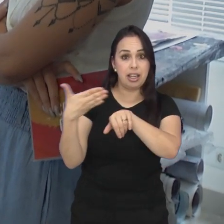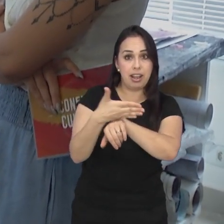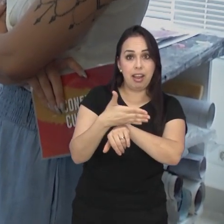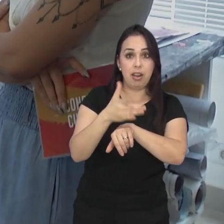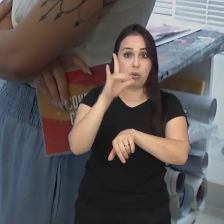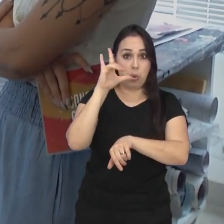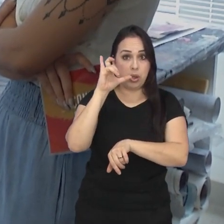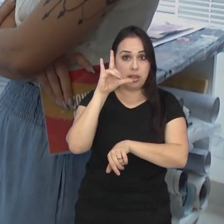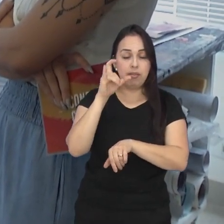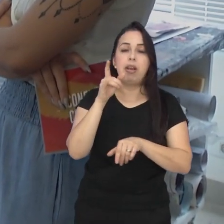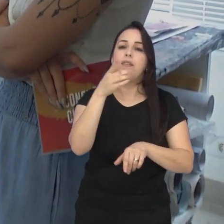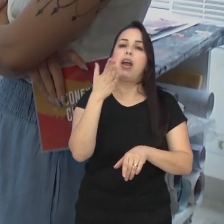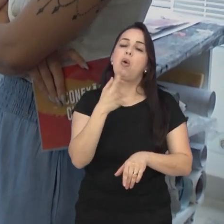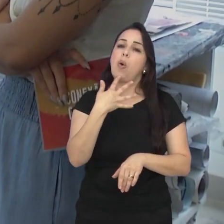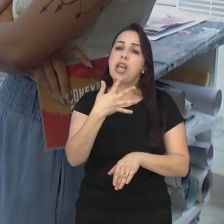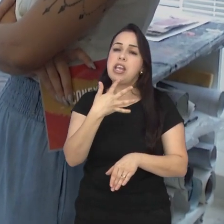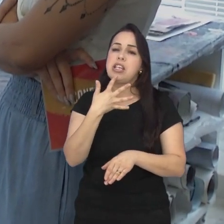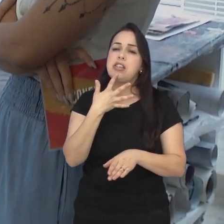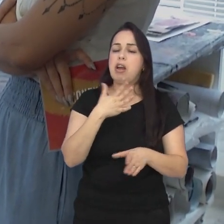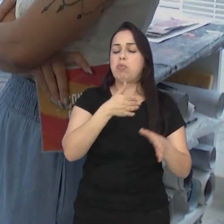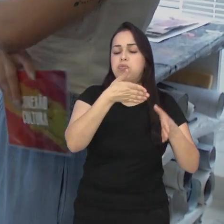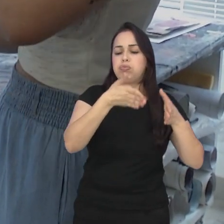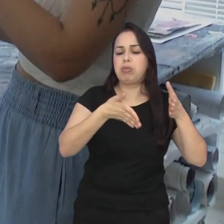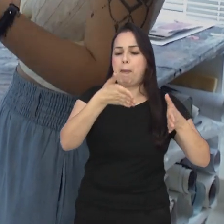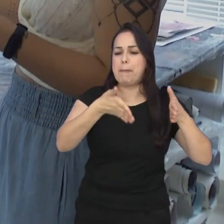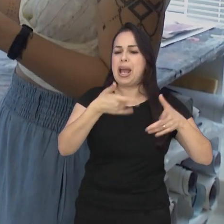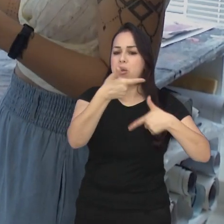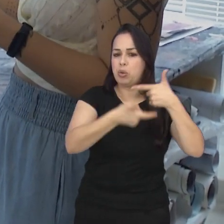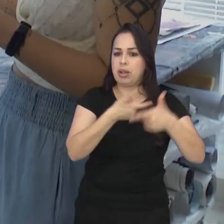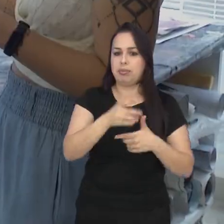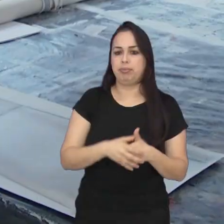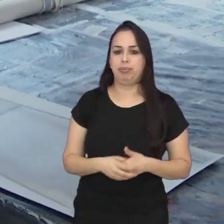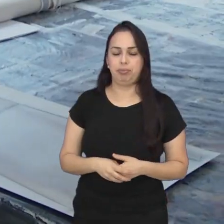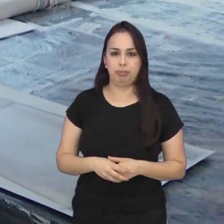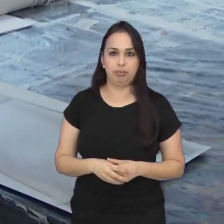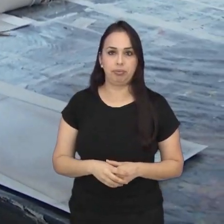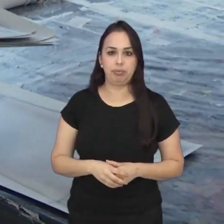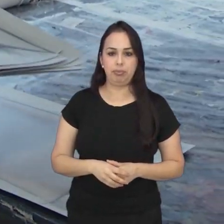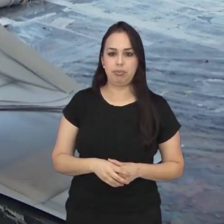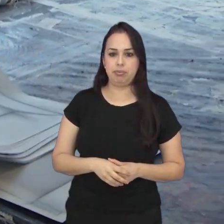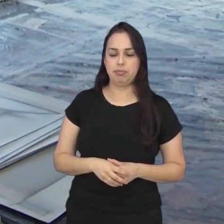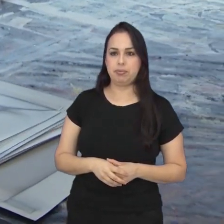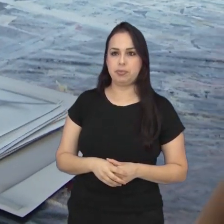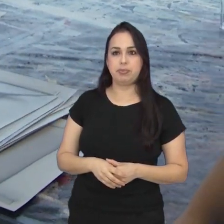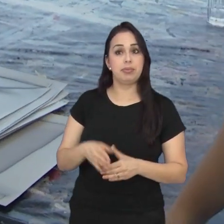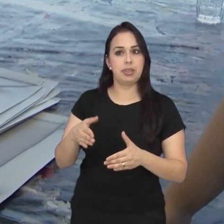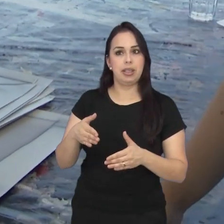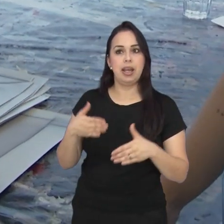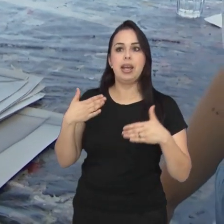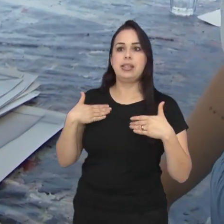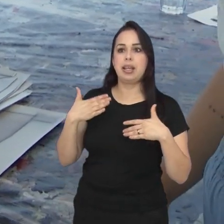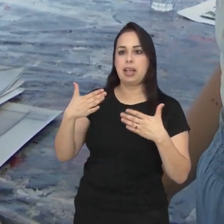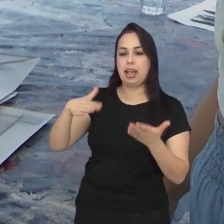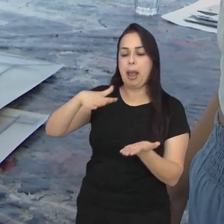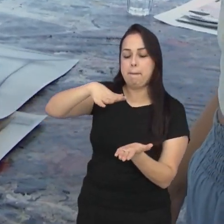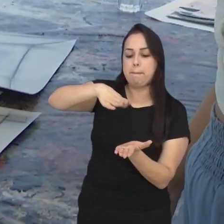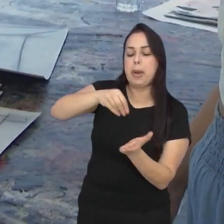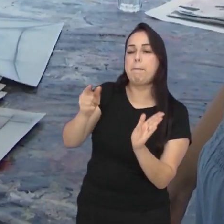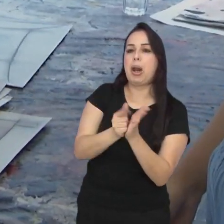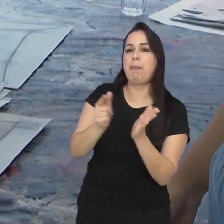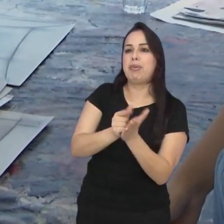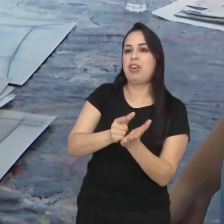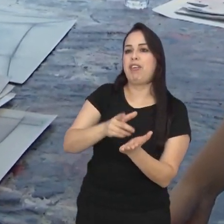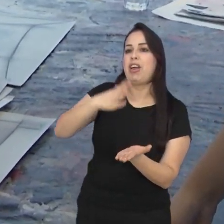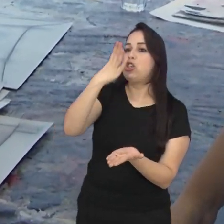Instagram vai conhecer meu trabalho de um período pra cá, né? Esses daqui são todos feitos em